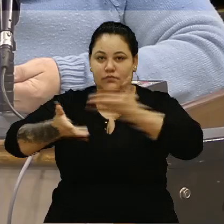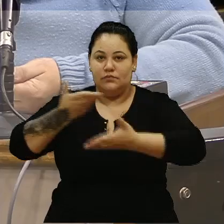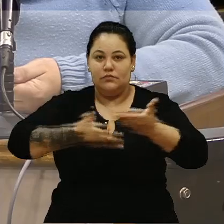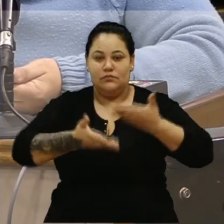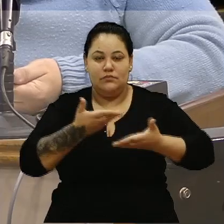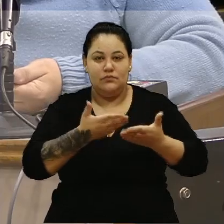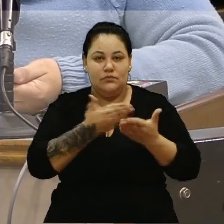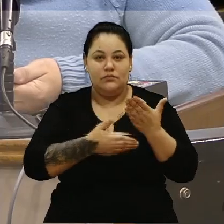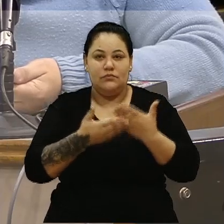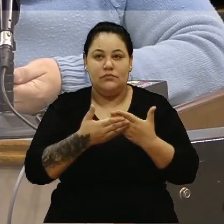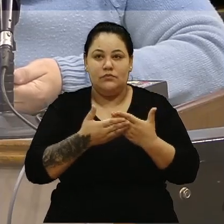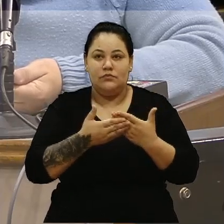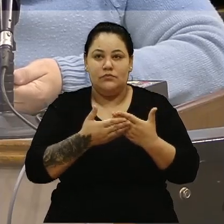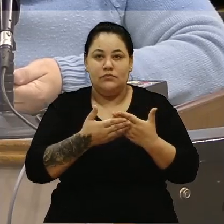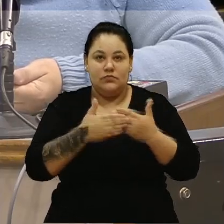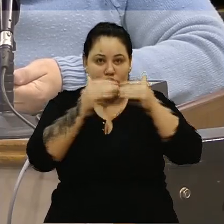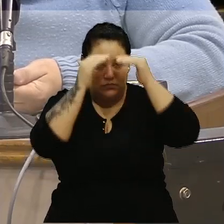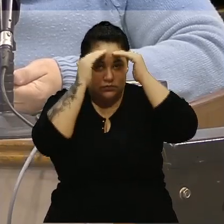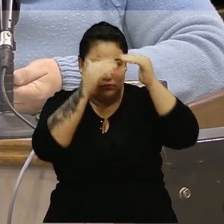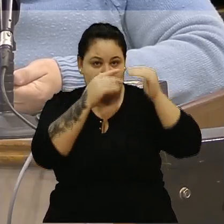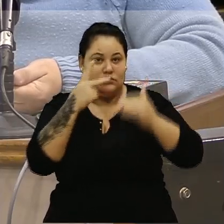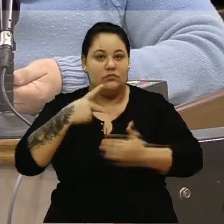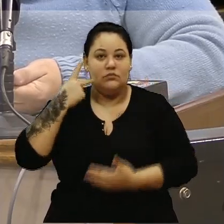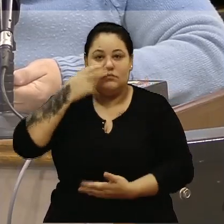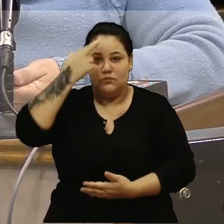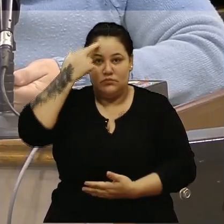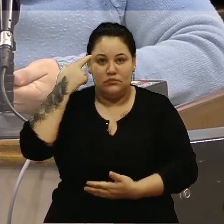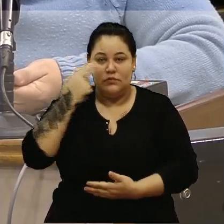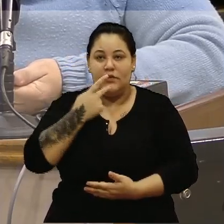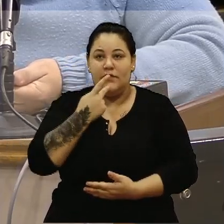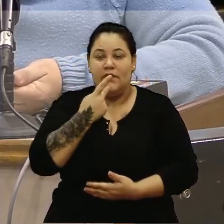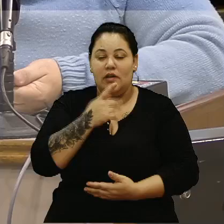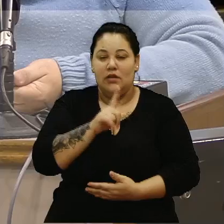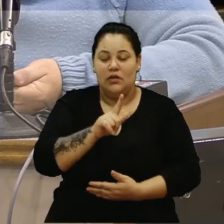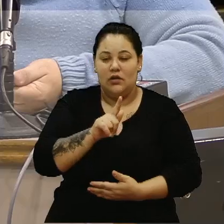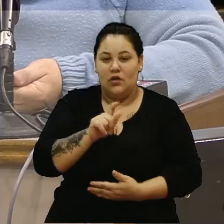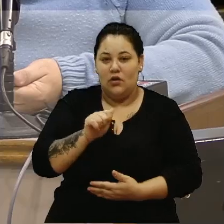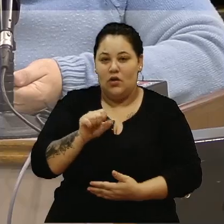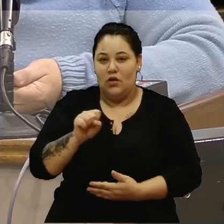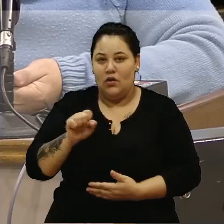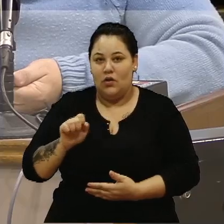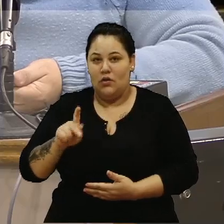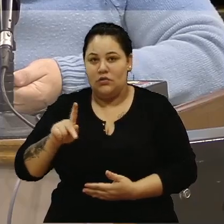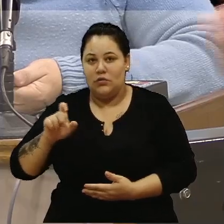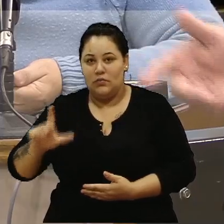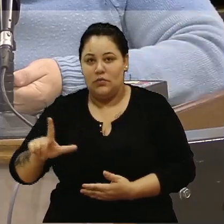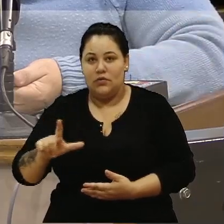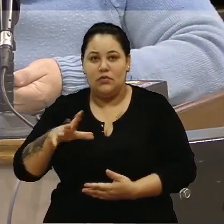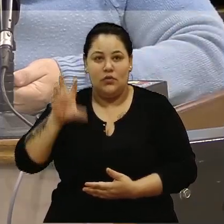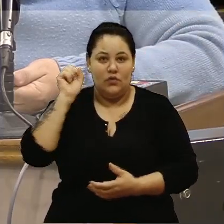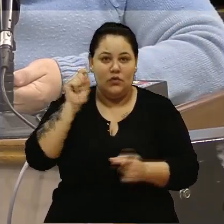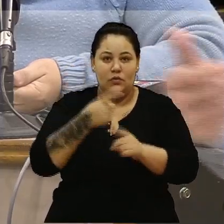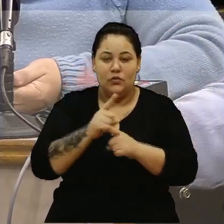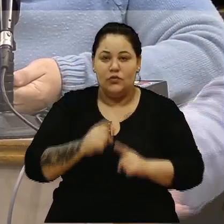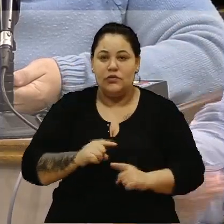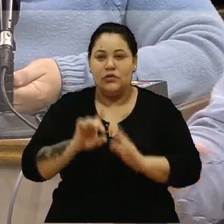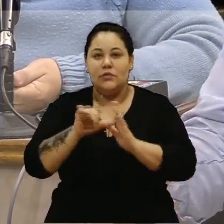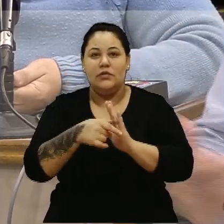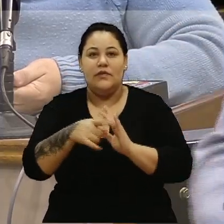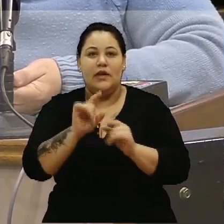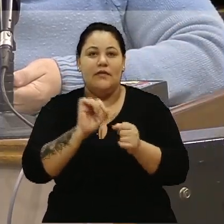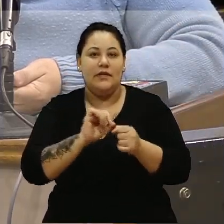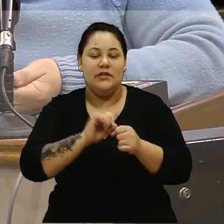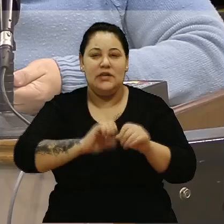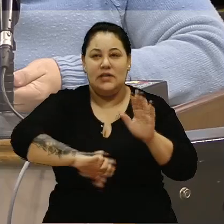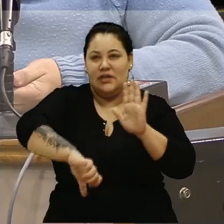vereador Rafael, quando cita assim gospel, se referindo a evangélicos que ouvem música, daí depois vai lá cometer crime, estupro